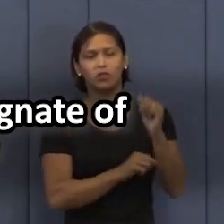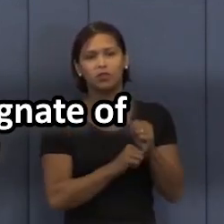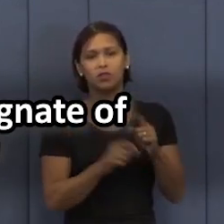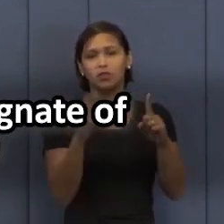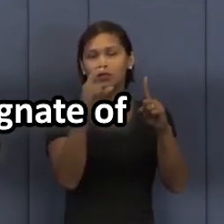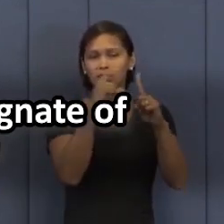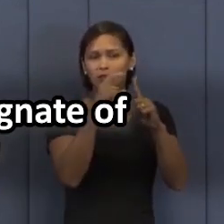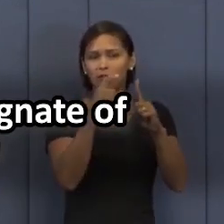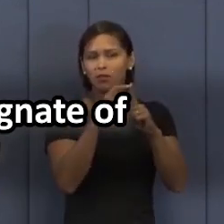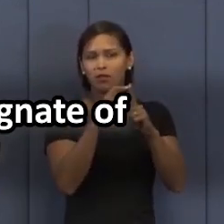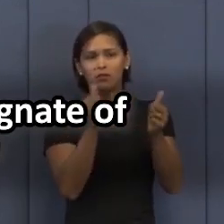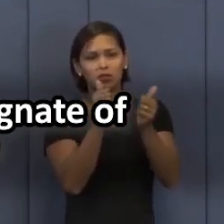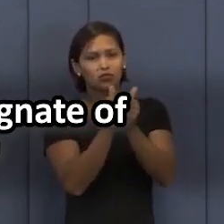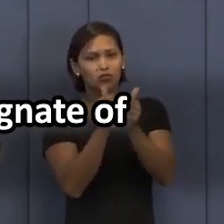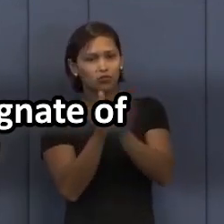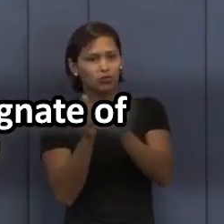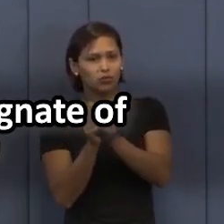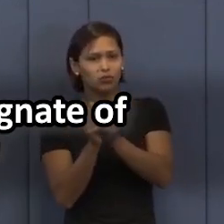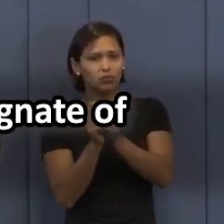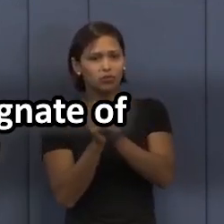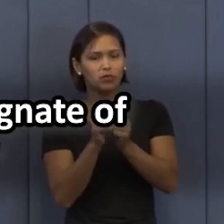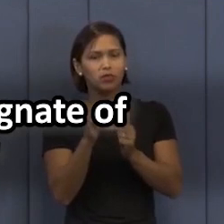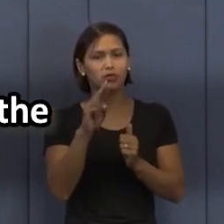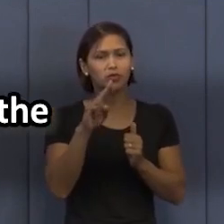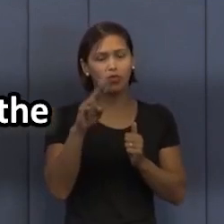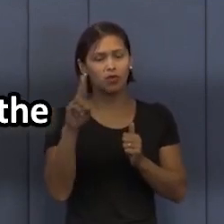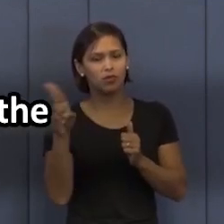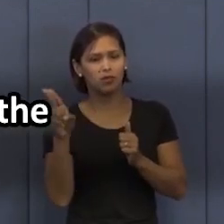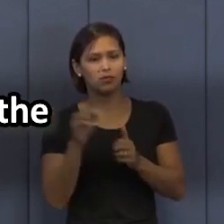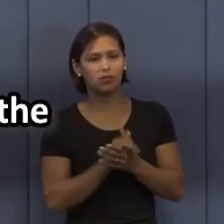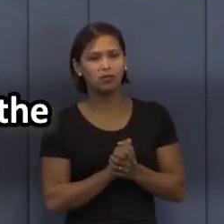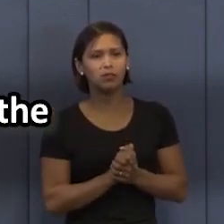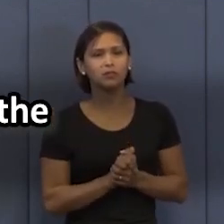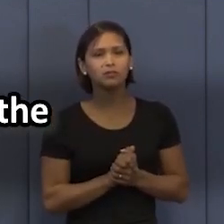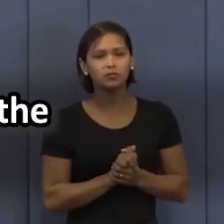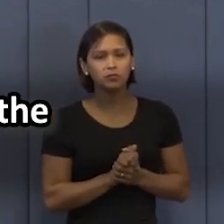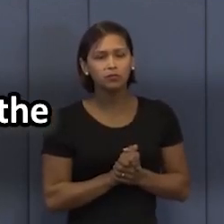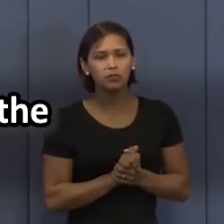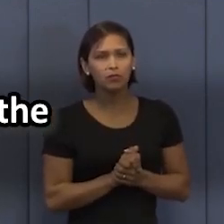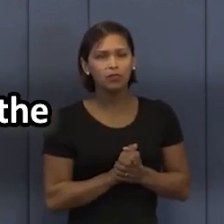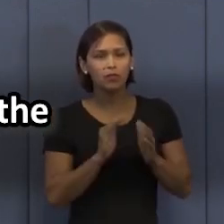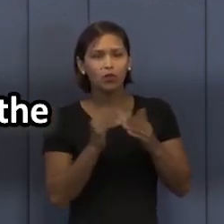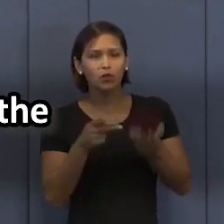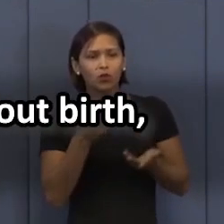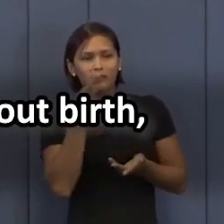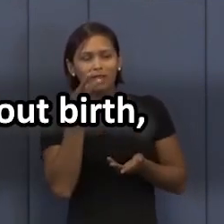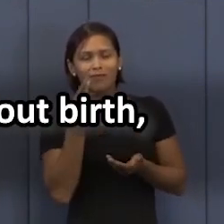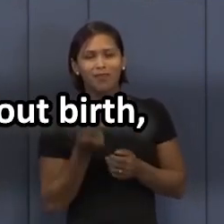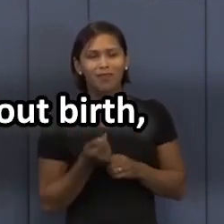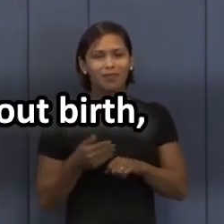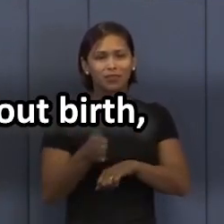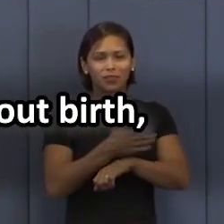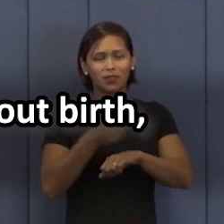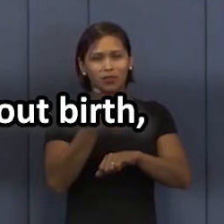natureza. São palavras cognatas. São palavras de mesma origem semântica. Então, quando a